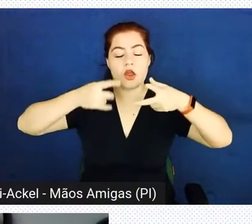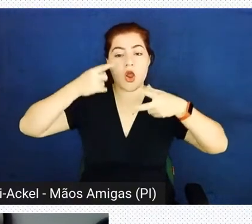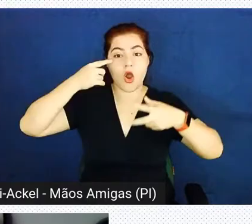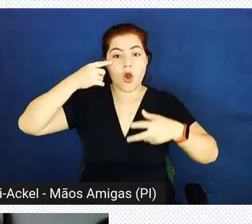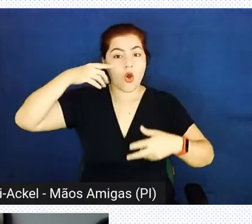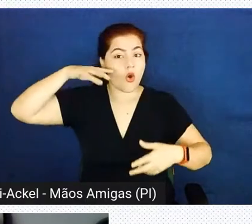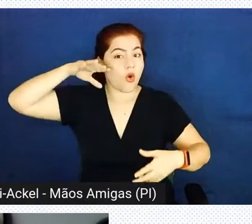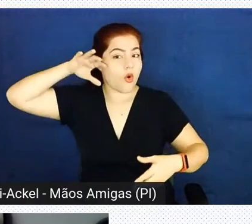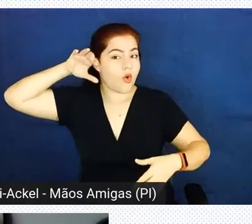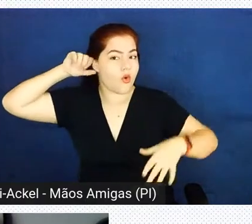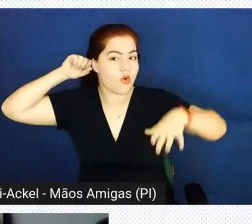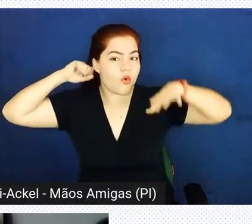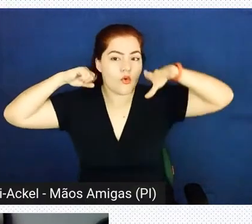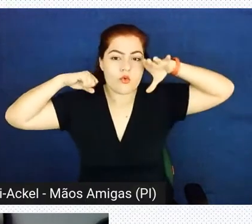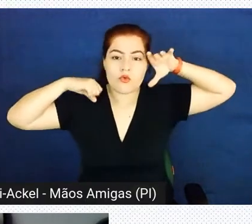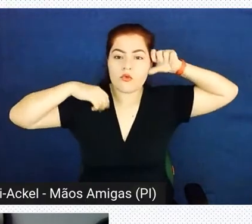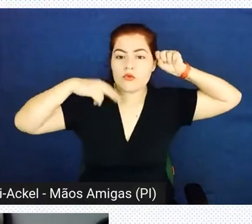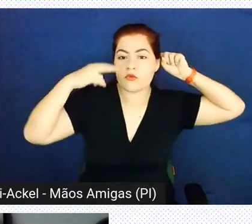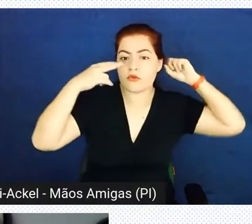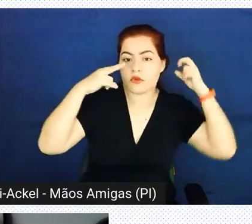de ver, conseguiam de fato